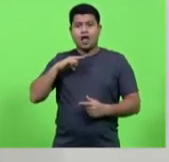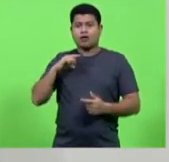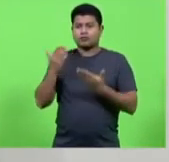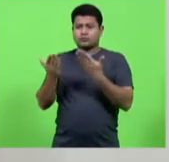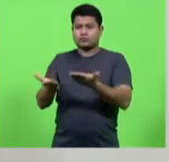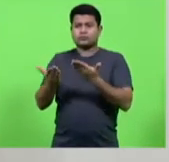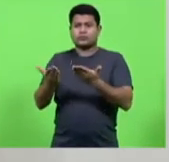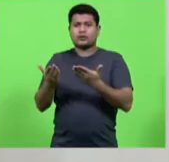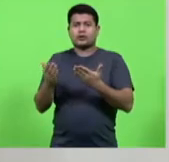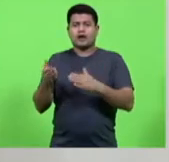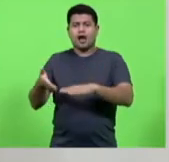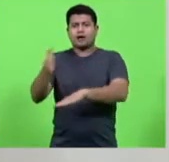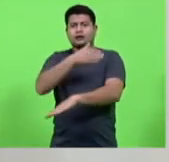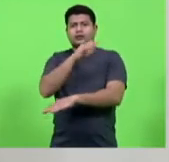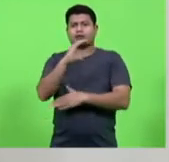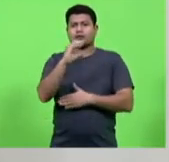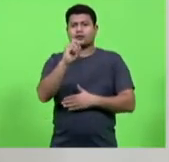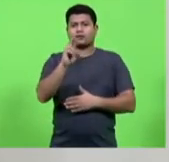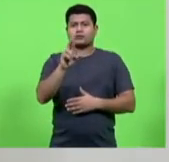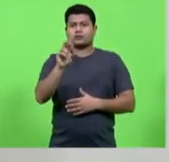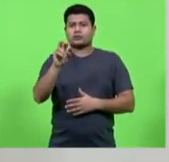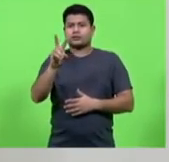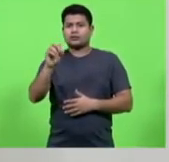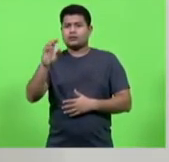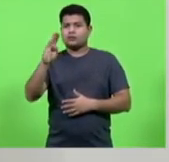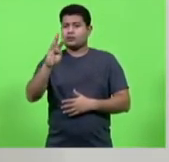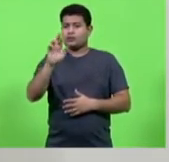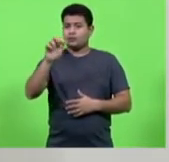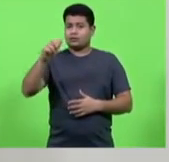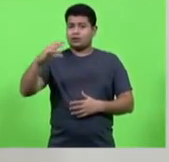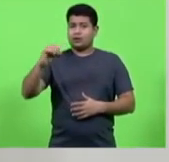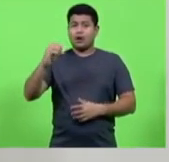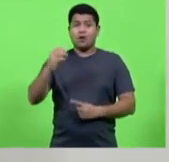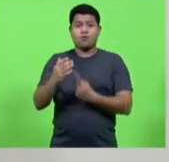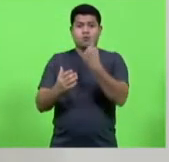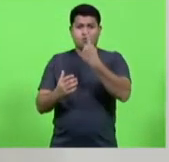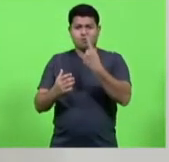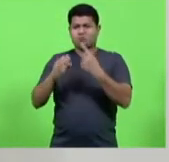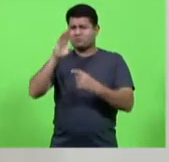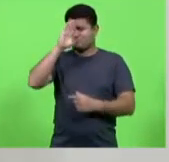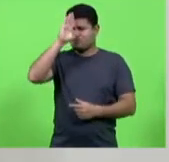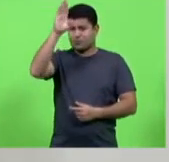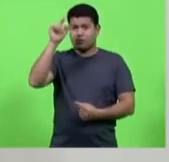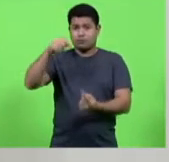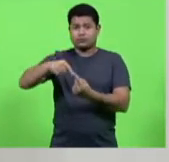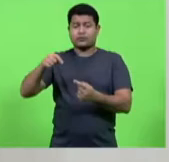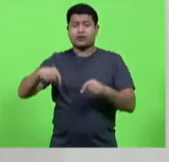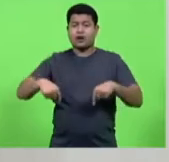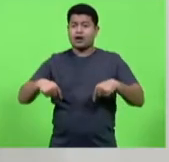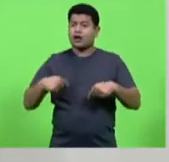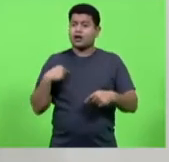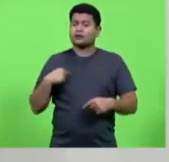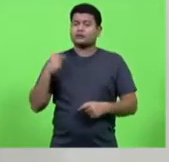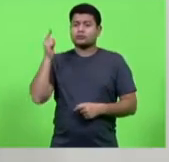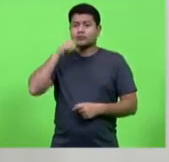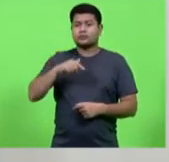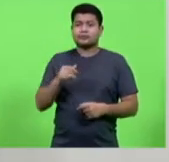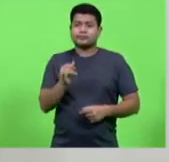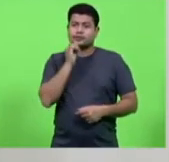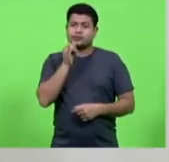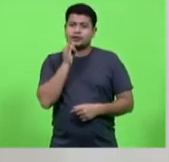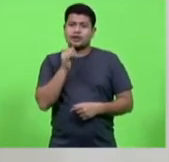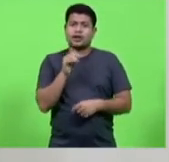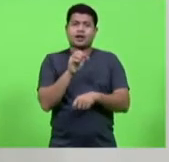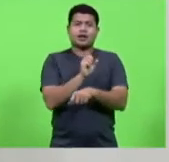das minhas principais bandeiras de trabalho. Digo de uma das principais porque tenho outras tantas, por exemplo, São Bonifácio e São